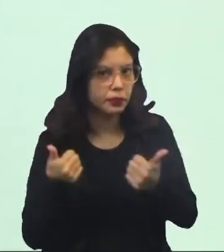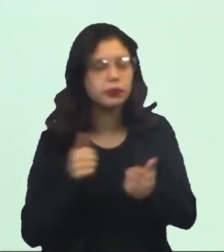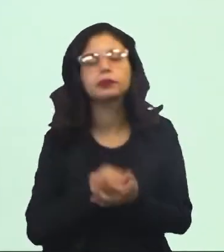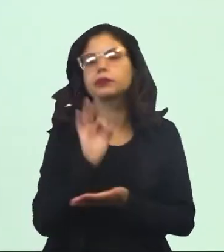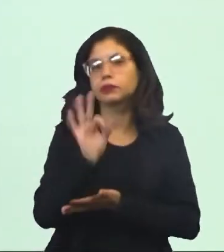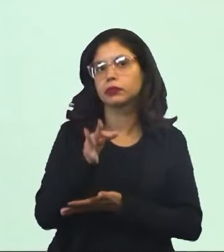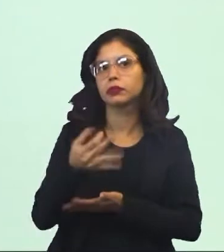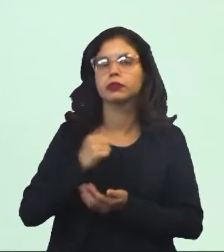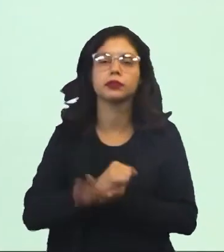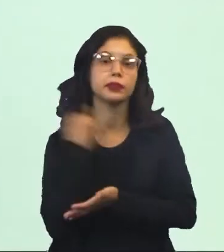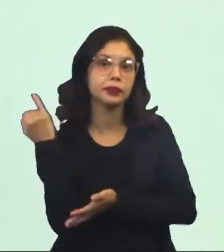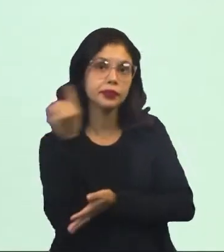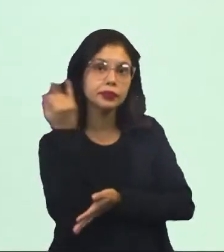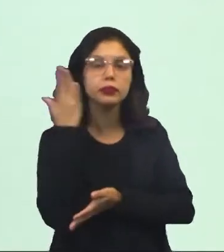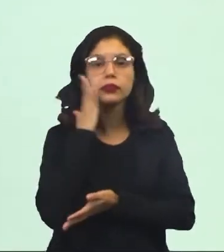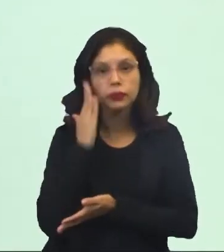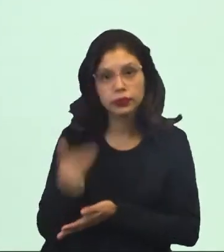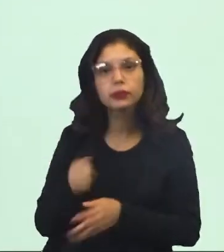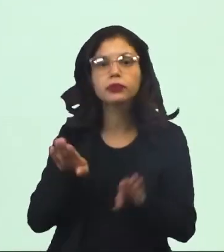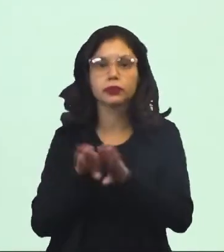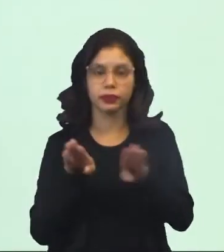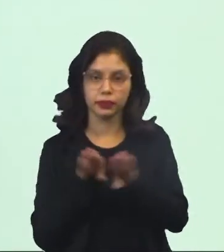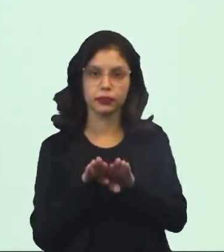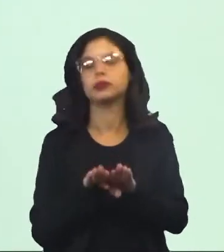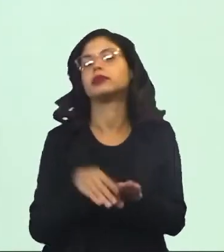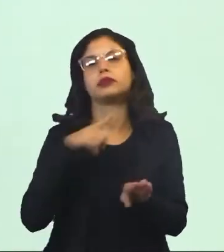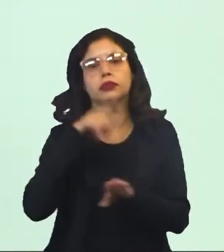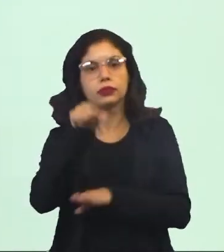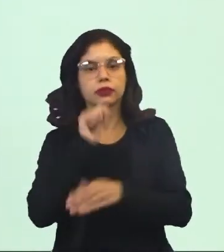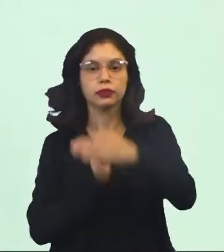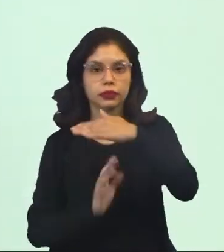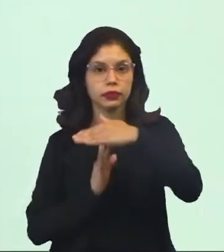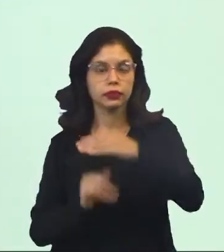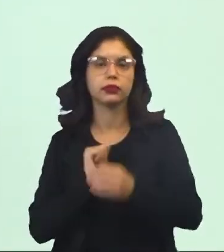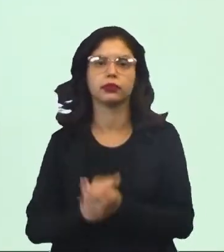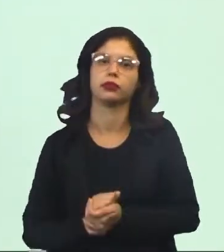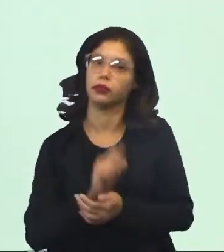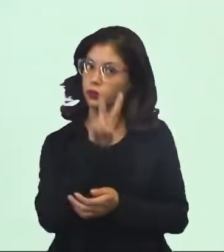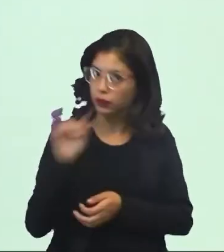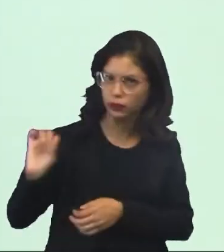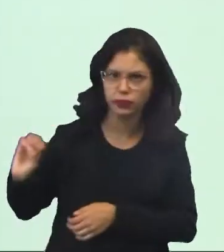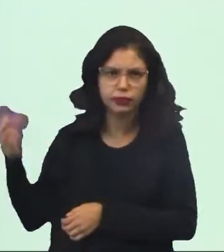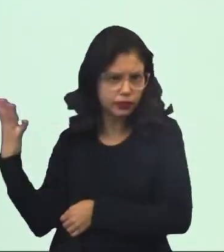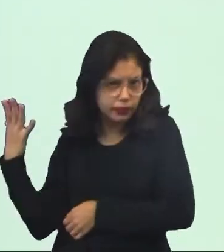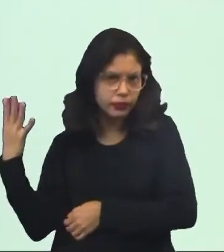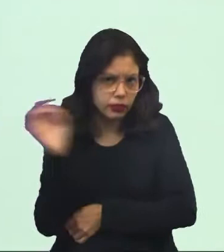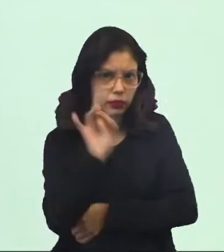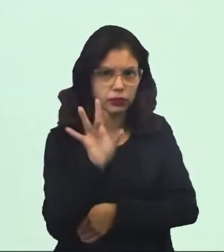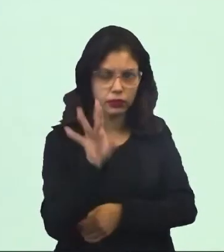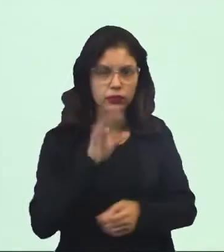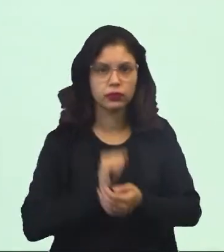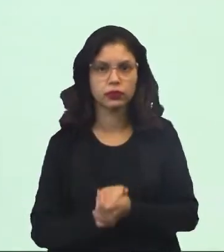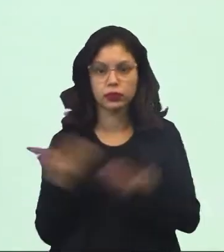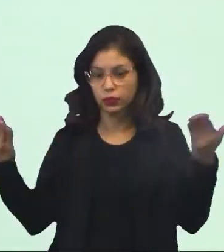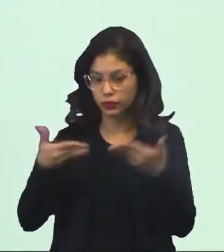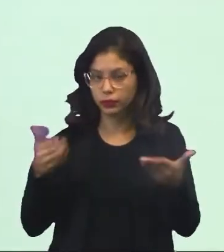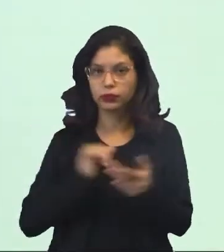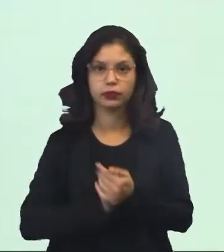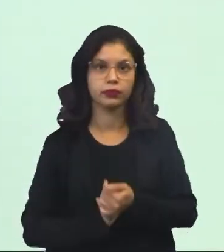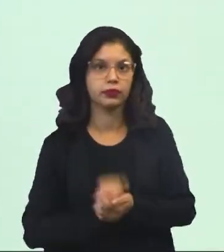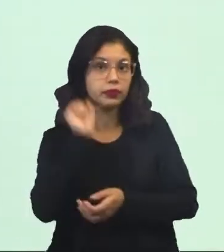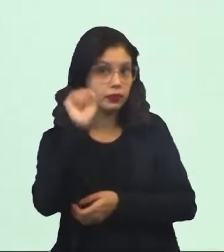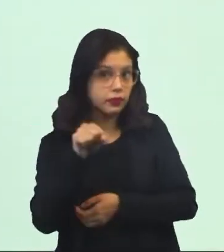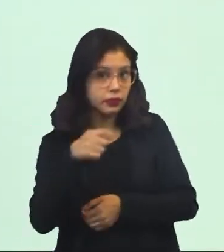Certo. E é importante nós sabermos também que essa migração ela não ocorre somente na atualidade.